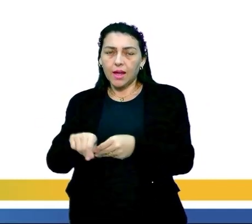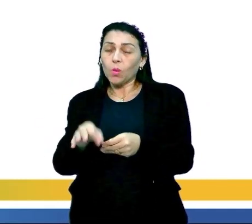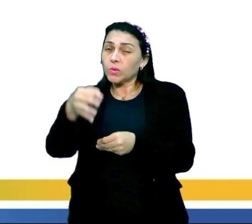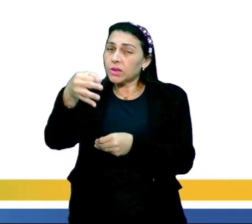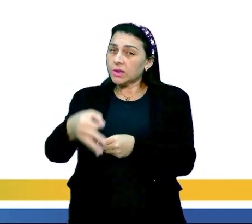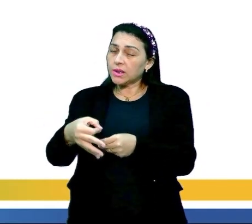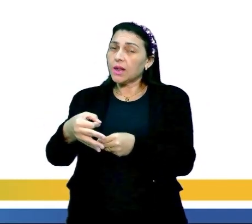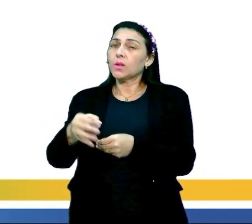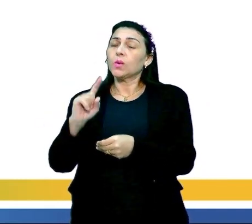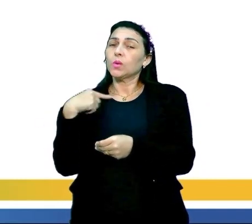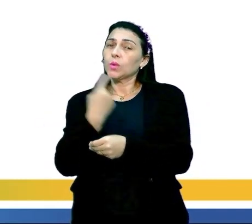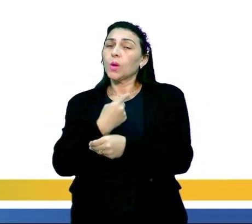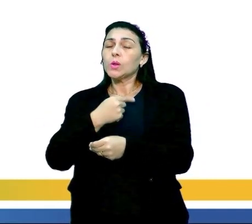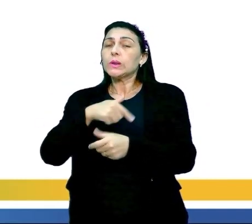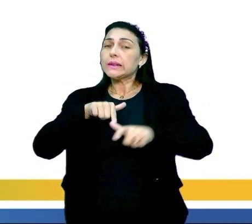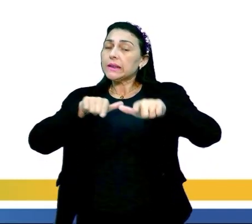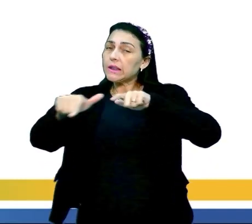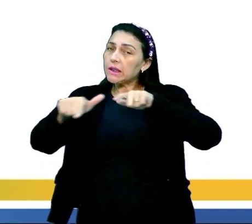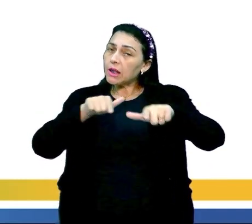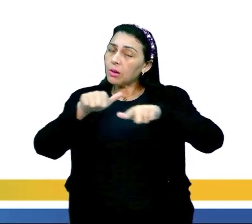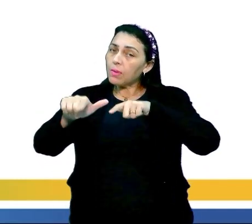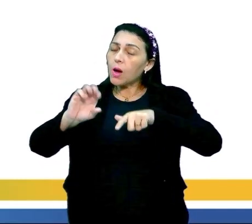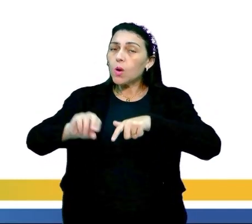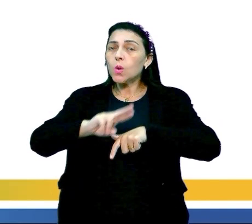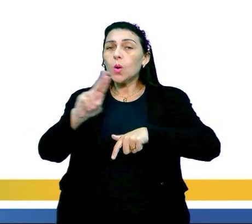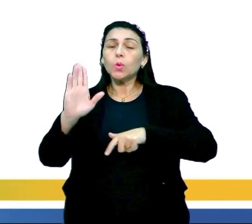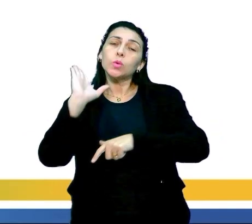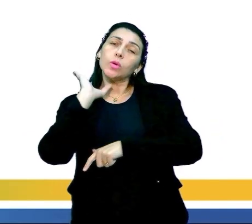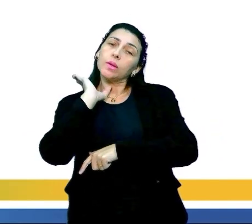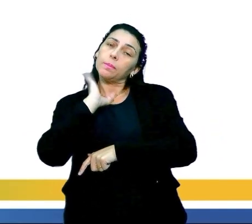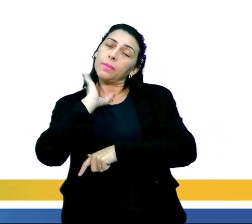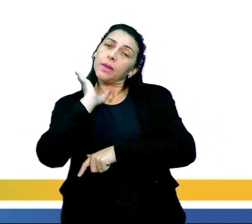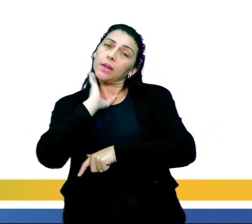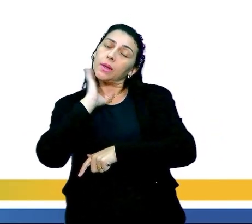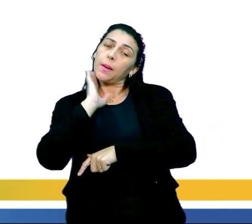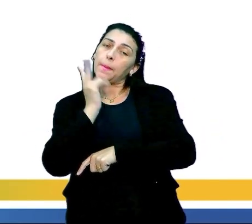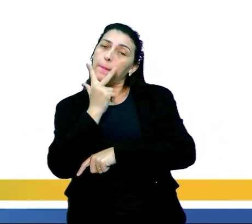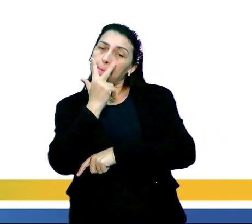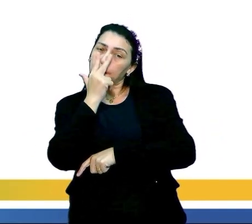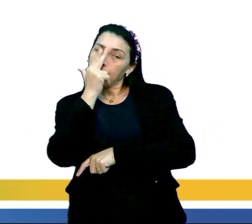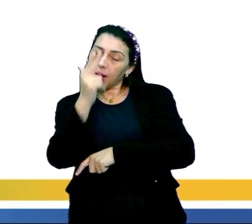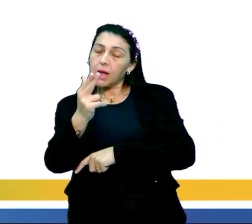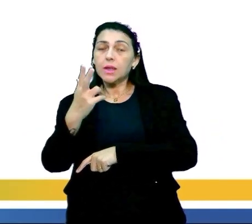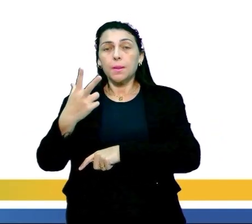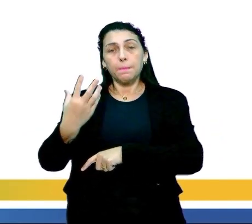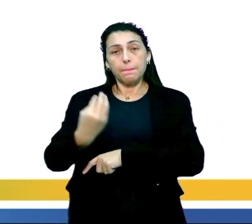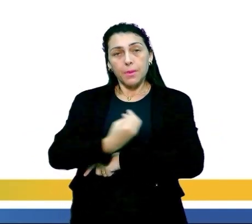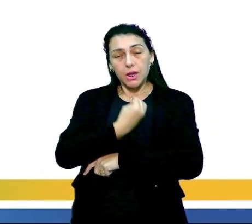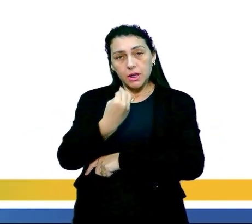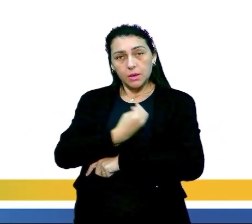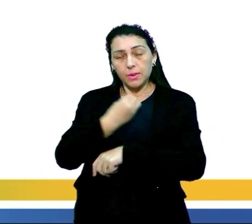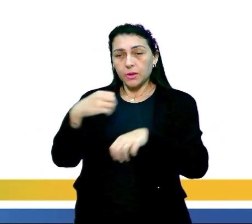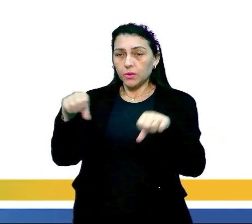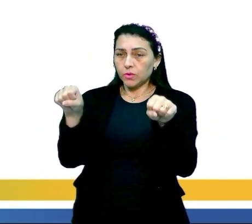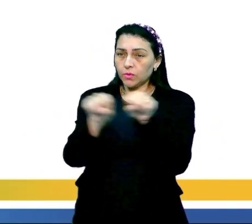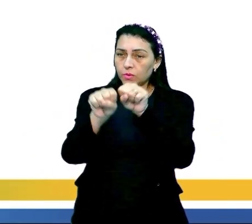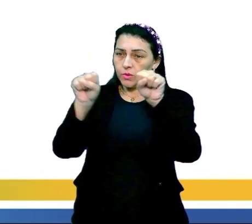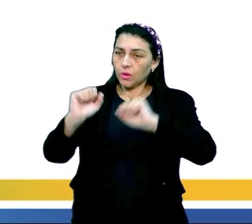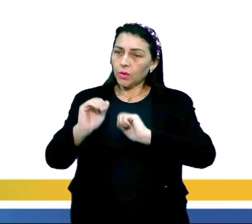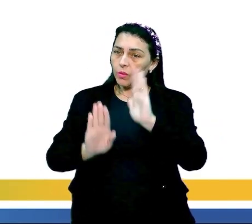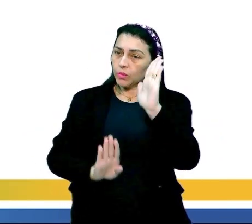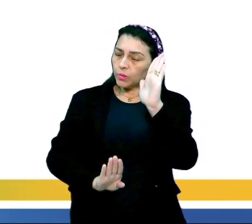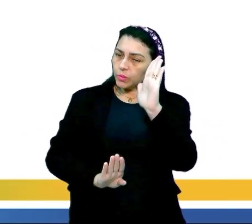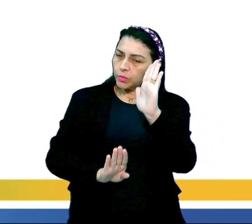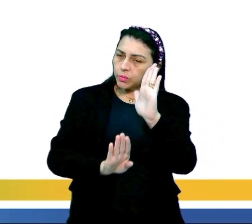todo fruto de nosso trabalho ou de nossa preguiça parece participar de um sistema de